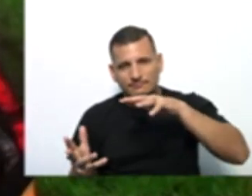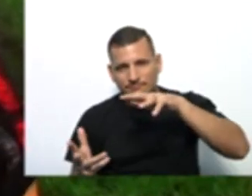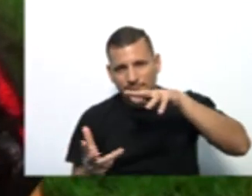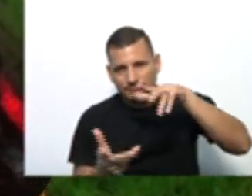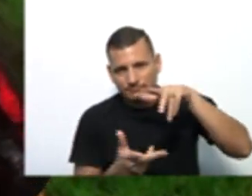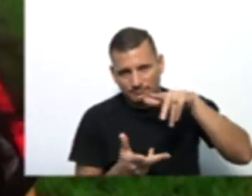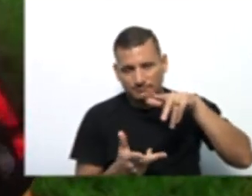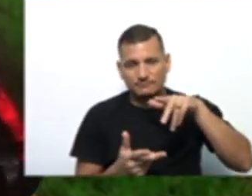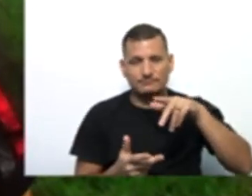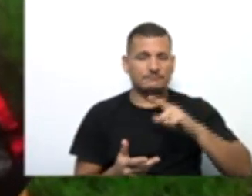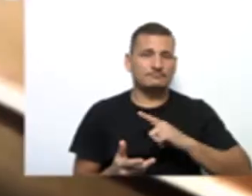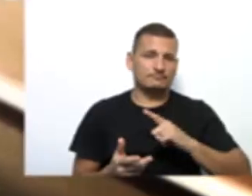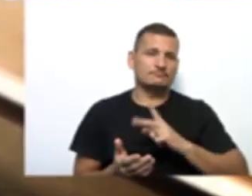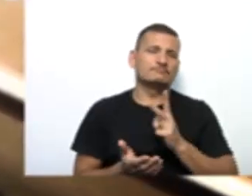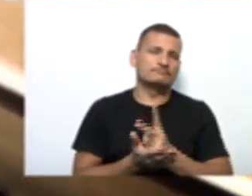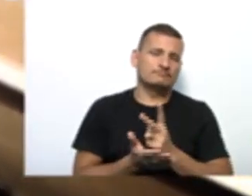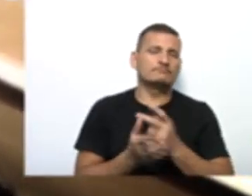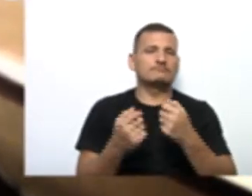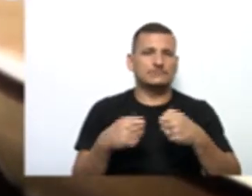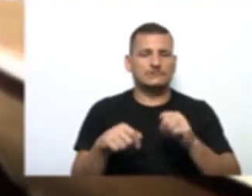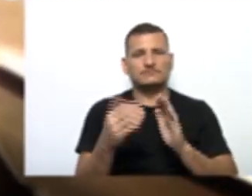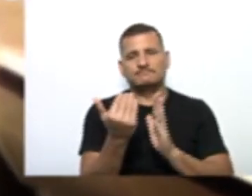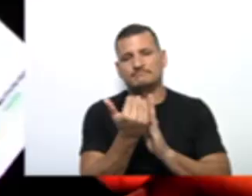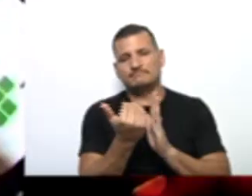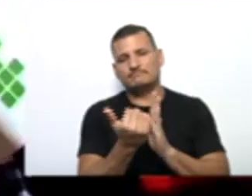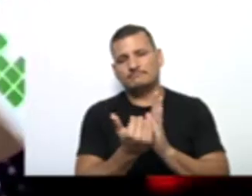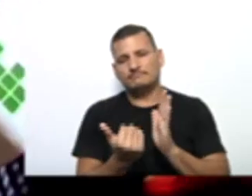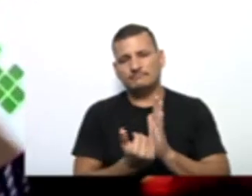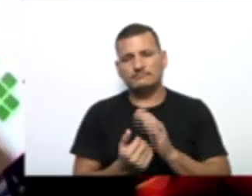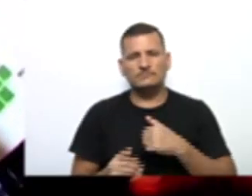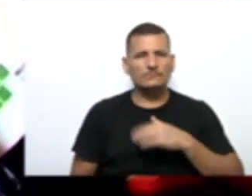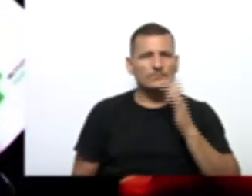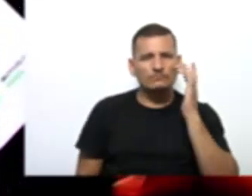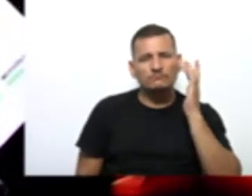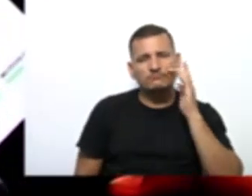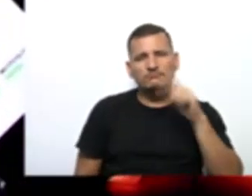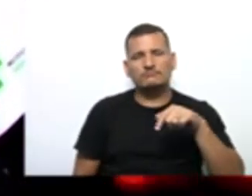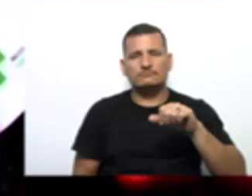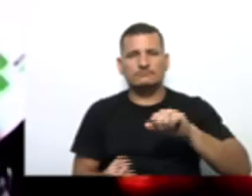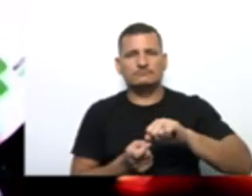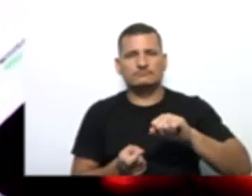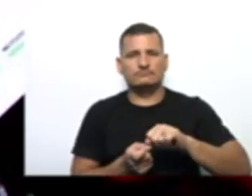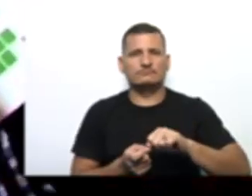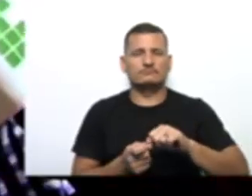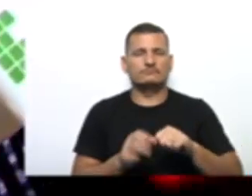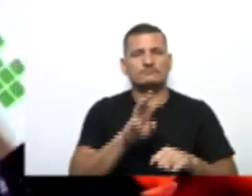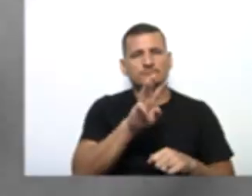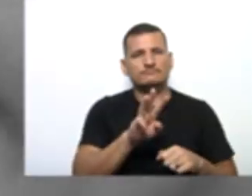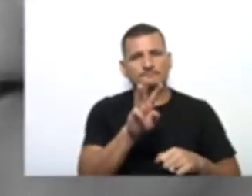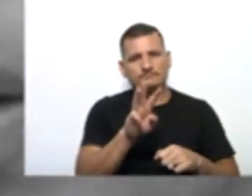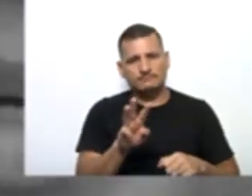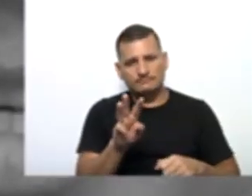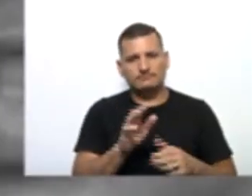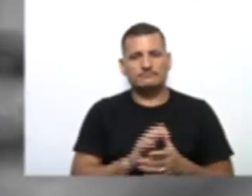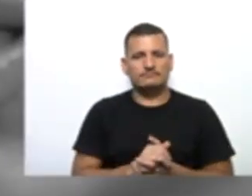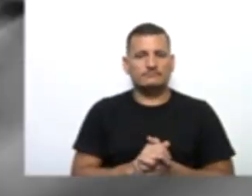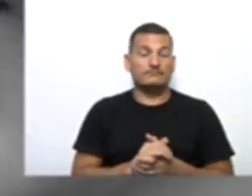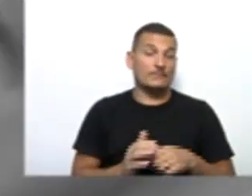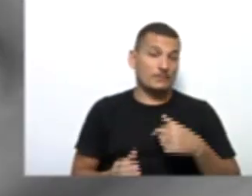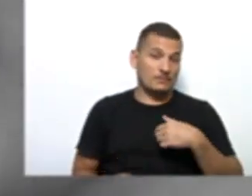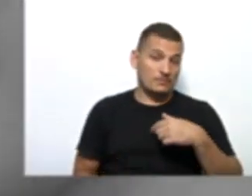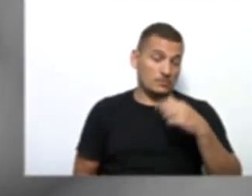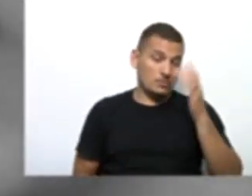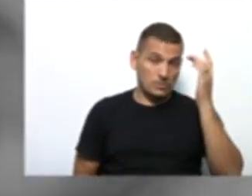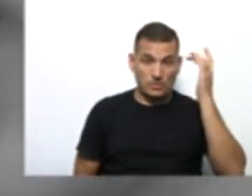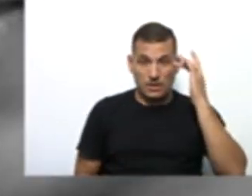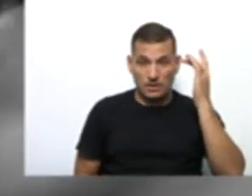sempre precisa dos programas. Consegue também desenvolver programas, fazer sites, criar sites, coisas. Eu acredito que